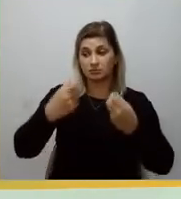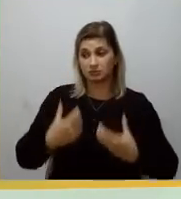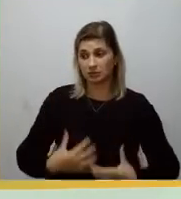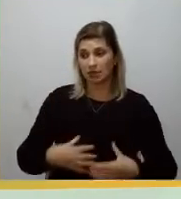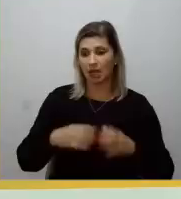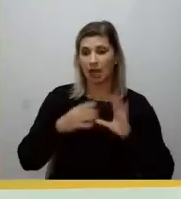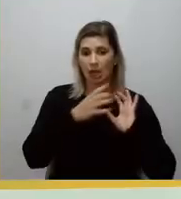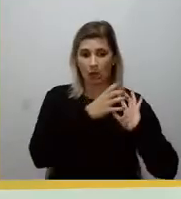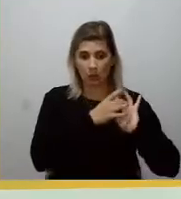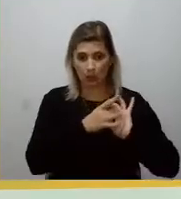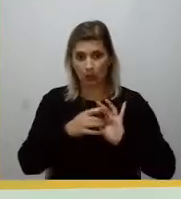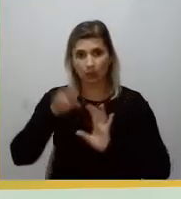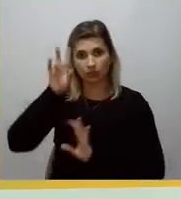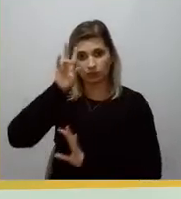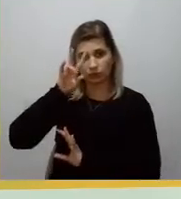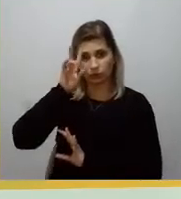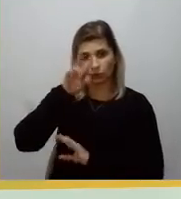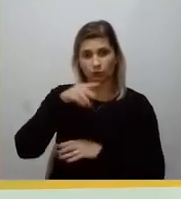o que aconteceu? Em